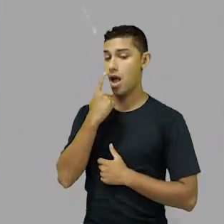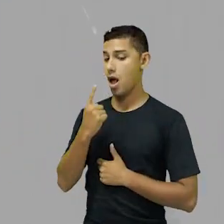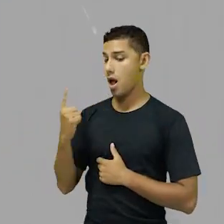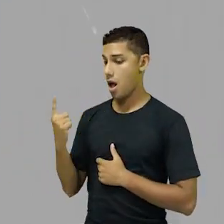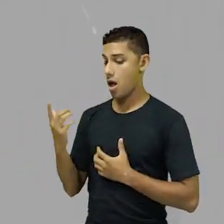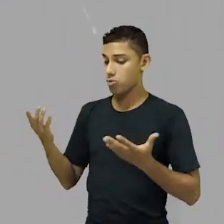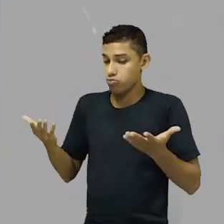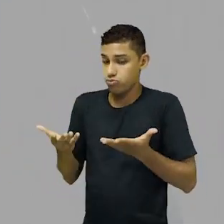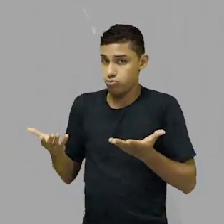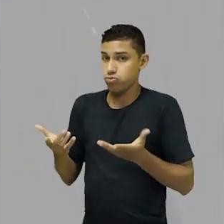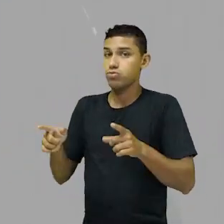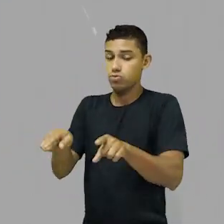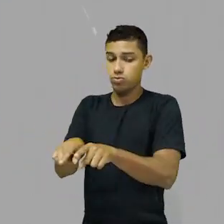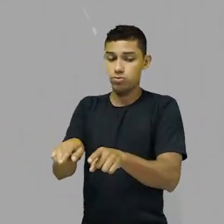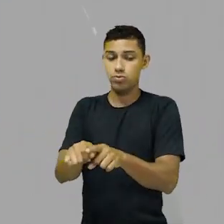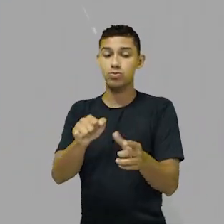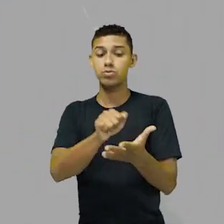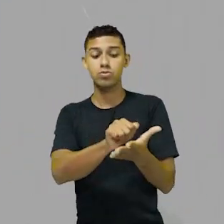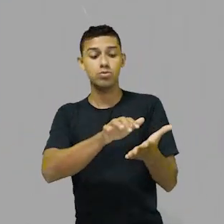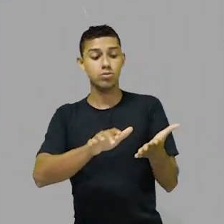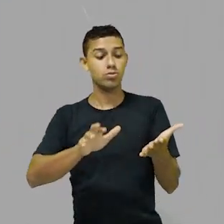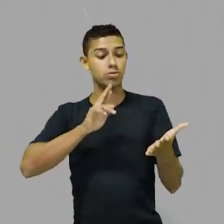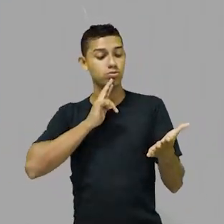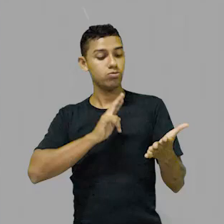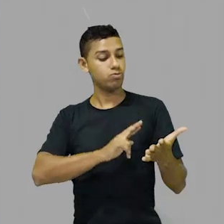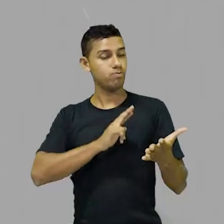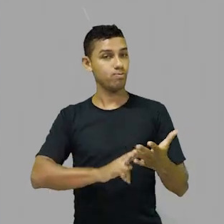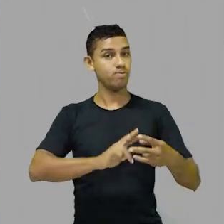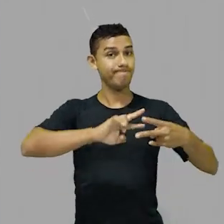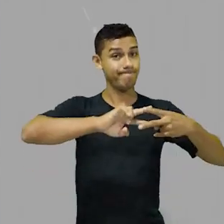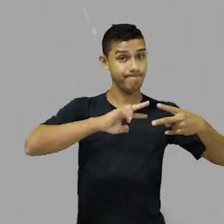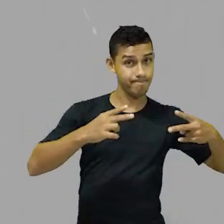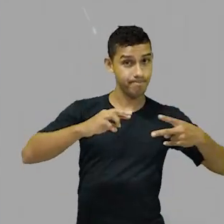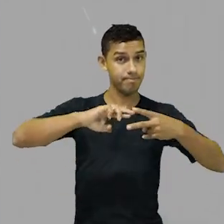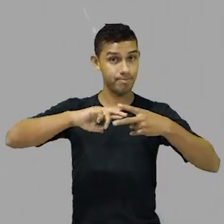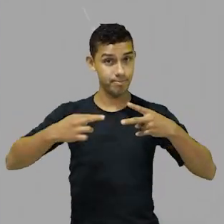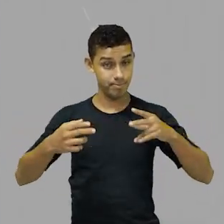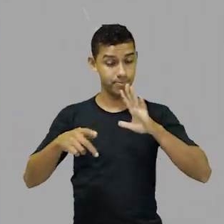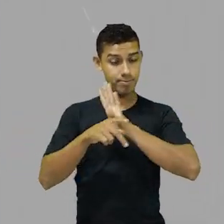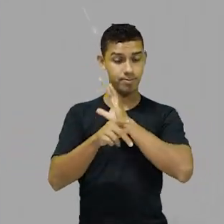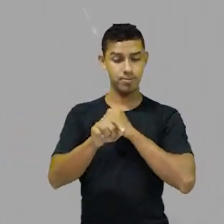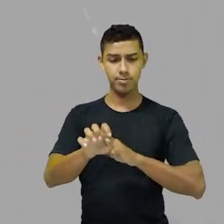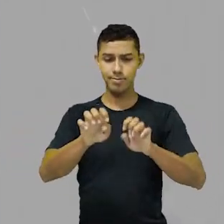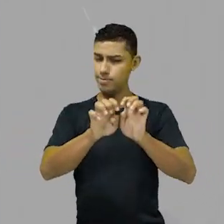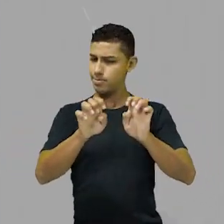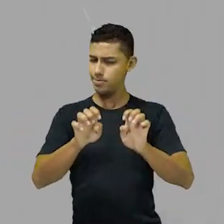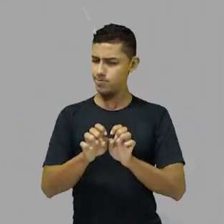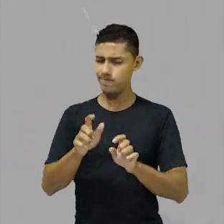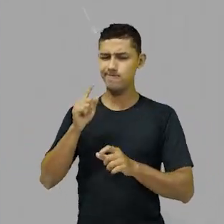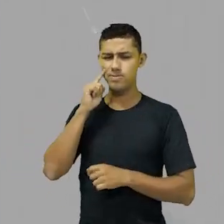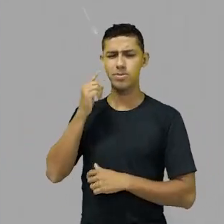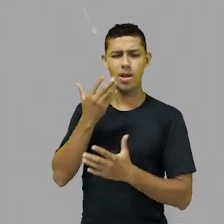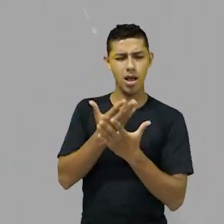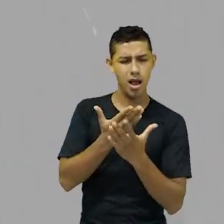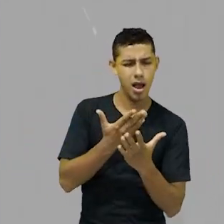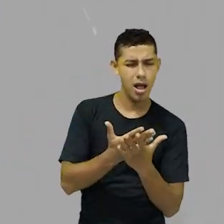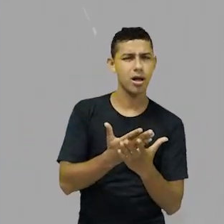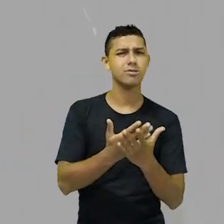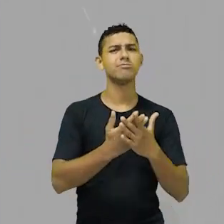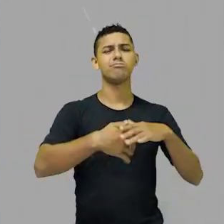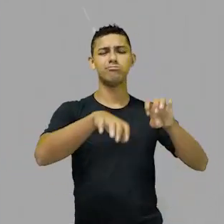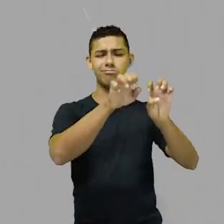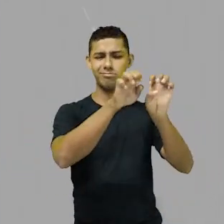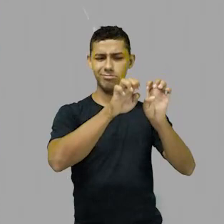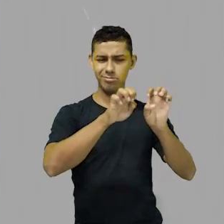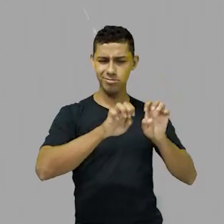essas estruturas dos ácidos nucleicos, só que na forma de exercício. Lembrando que essas aulas a respeito de estruturas de